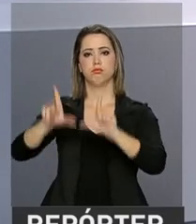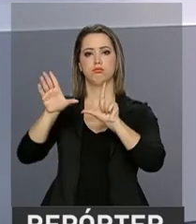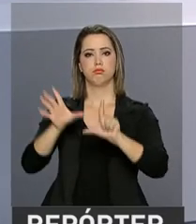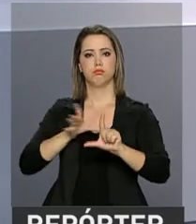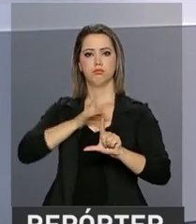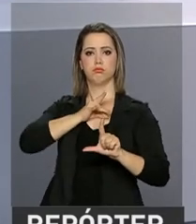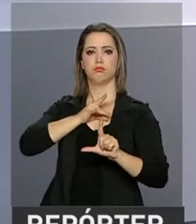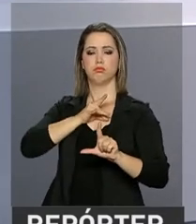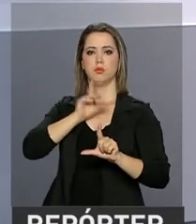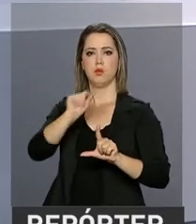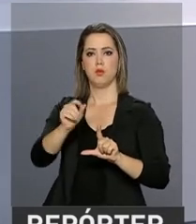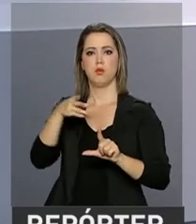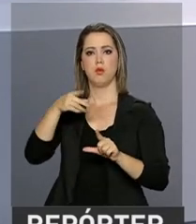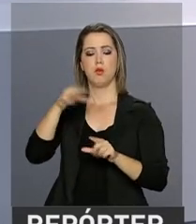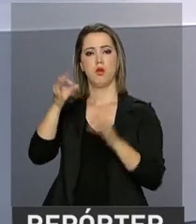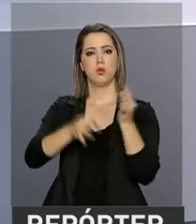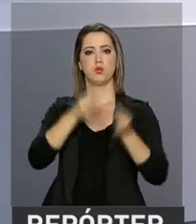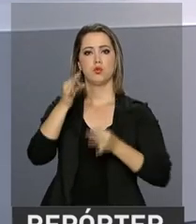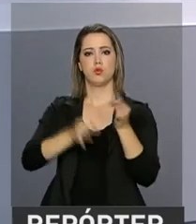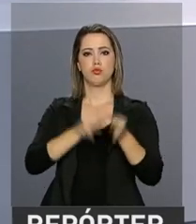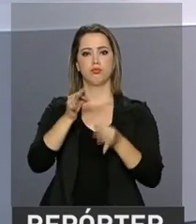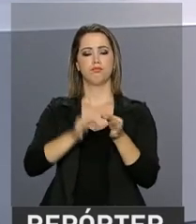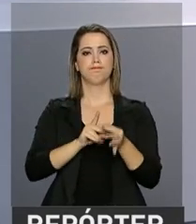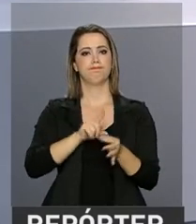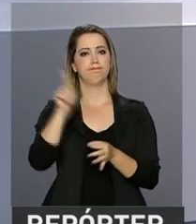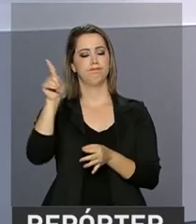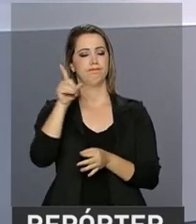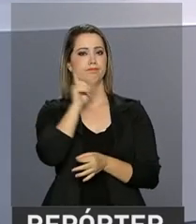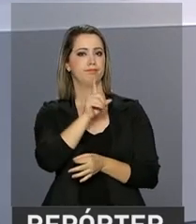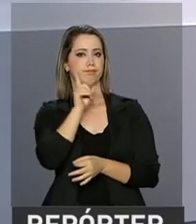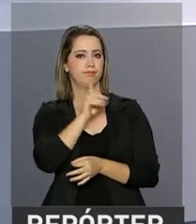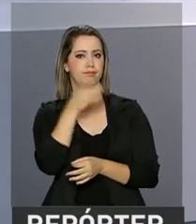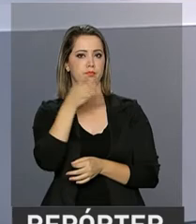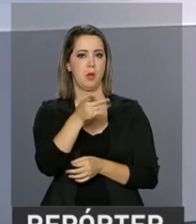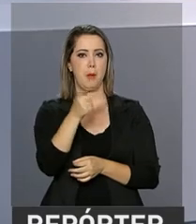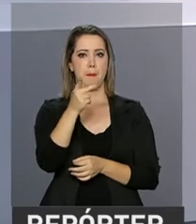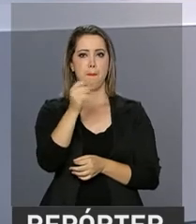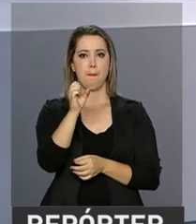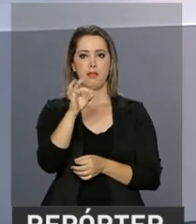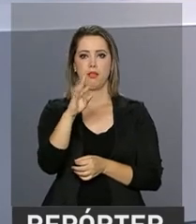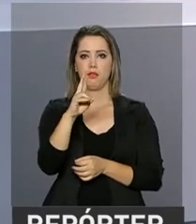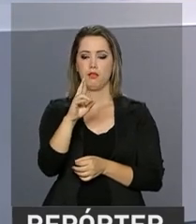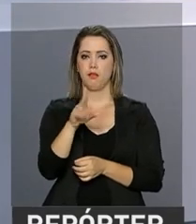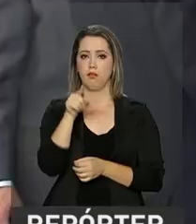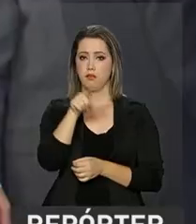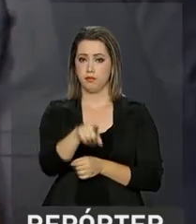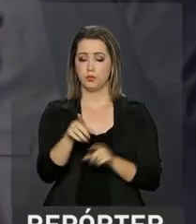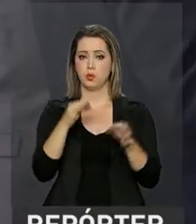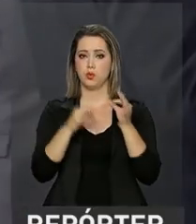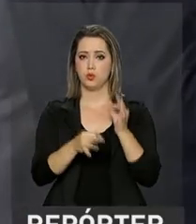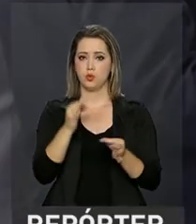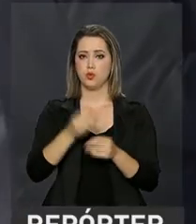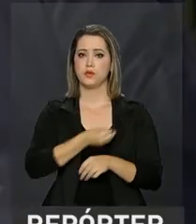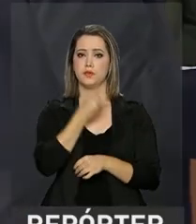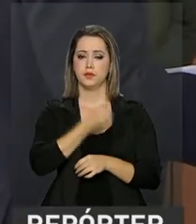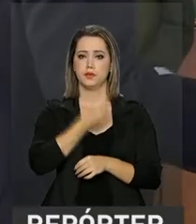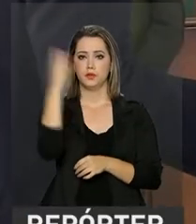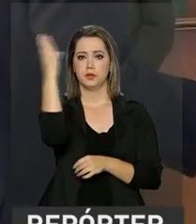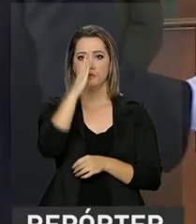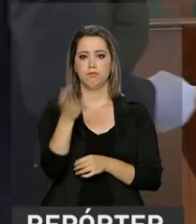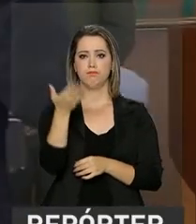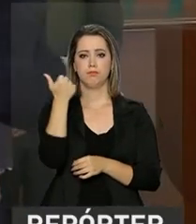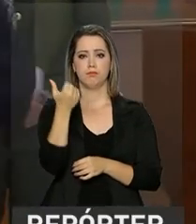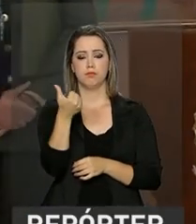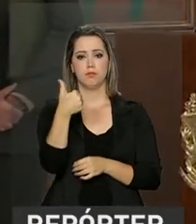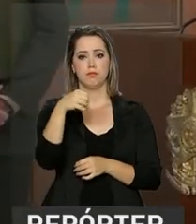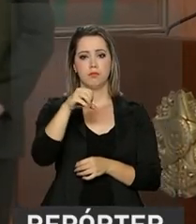do Cruzeiro do Sul ao juiz sênior federal norte-americano Peter Messit. O juiz norte-americano viveu no Brasil no final da década